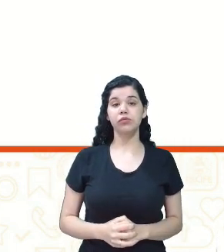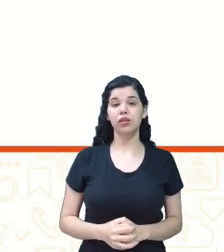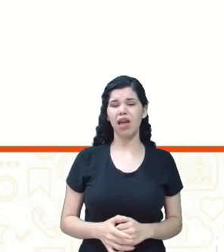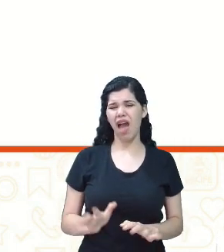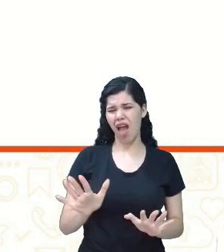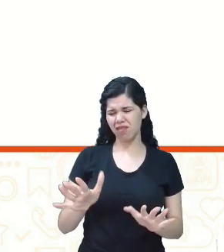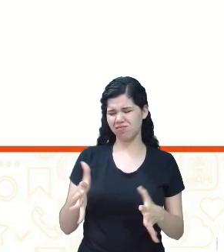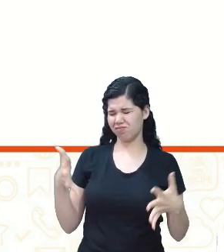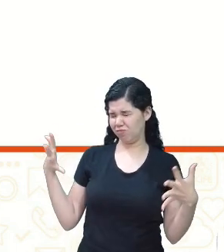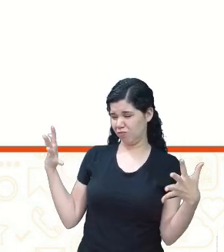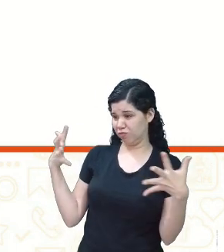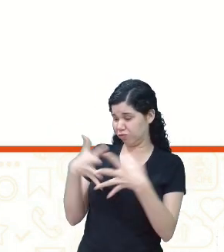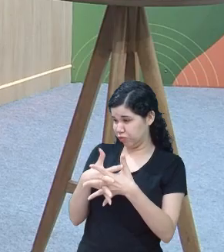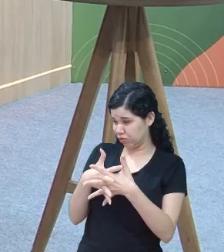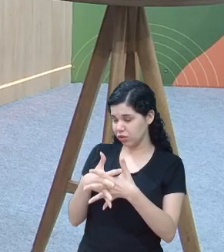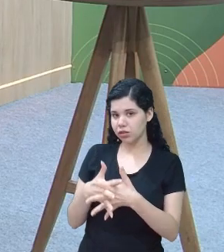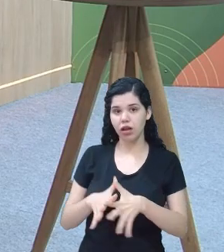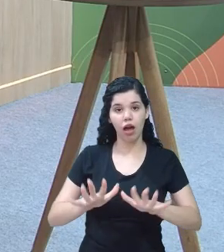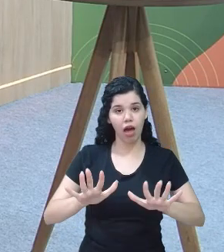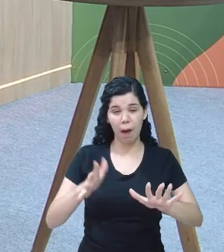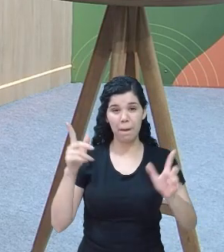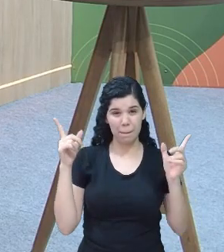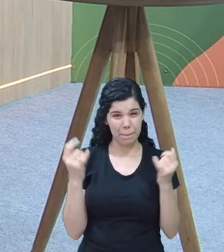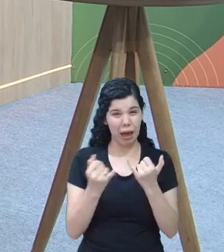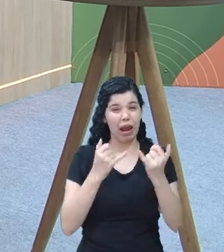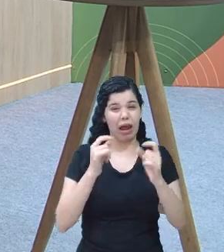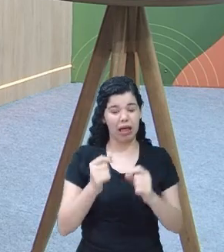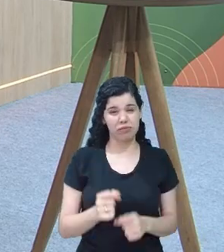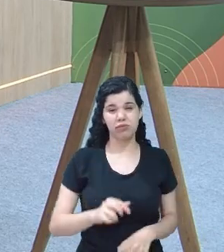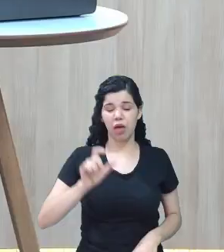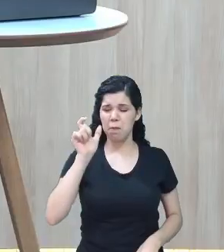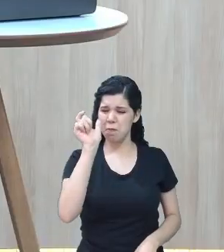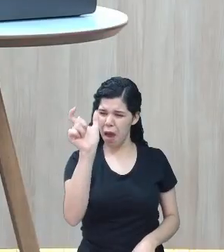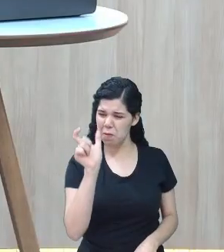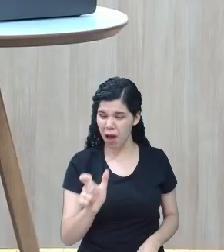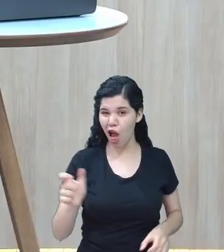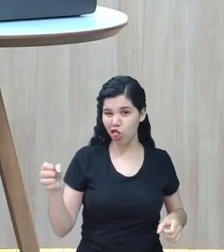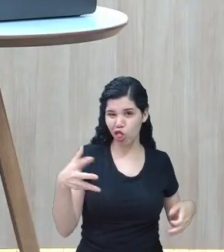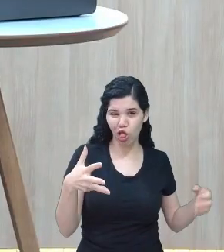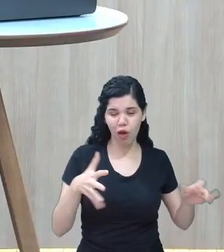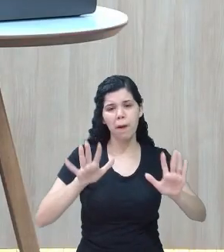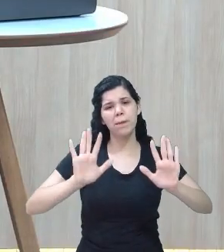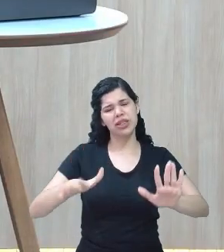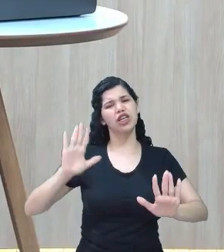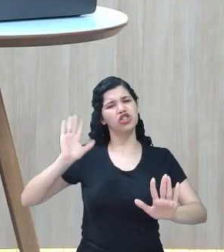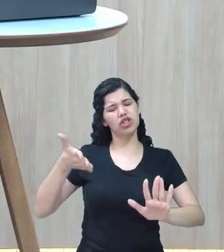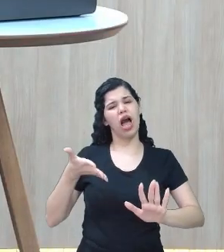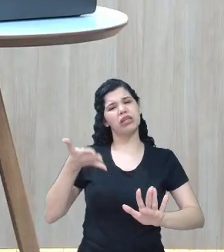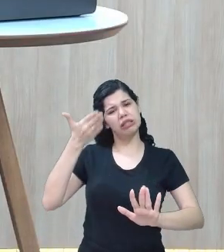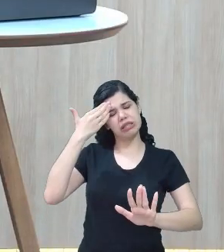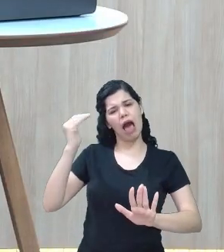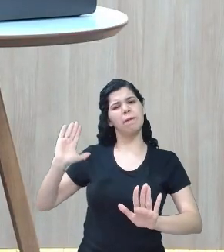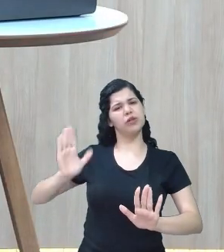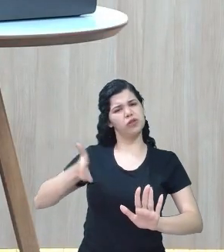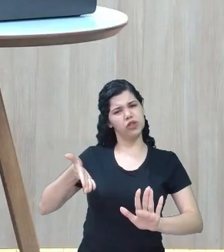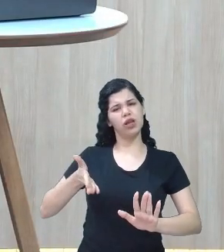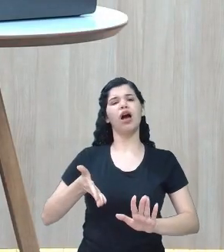coisa bem complicada, São nomes novos, mas que na verdade a gente já conhece,